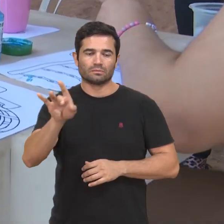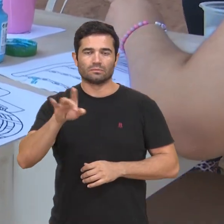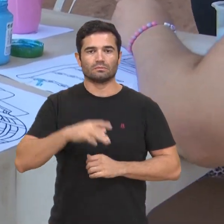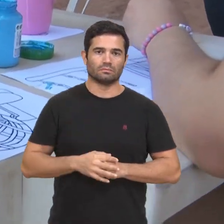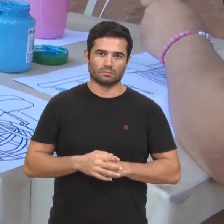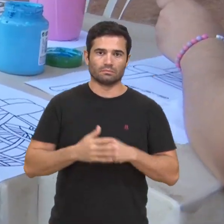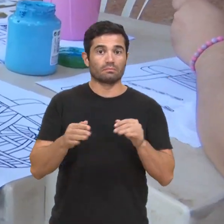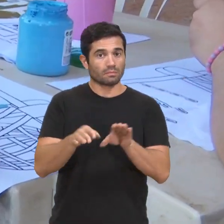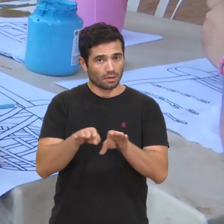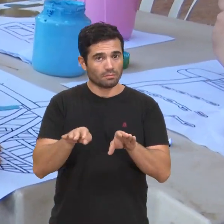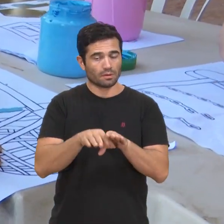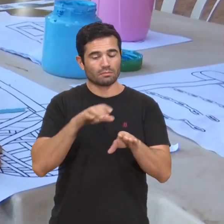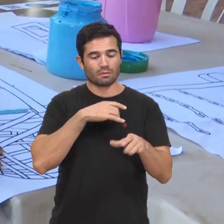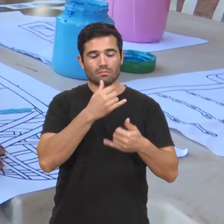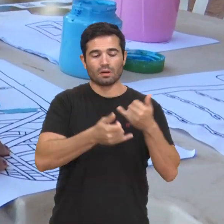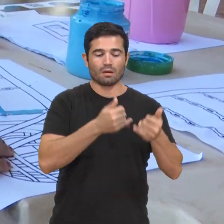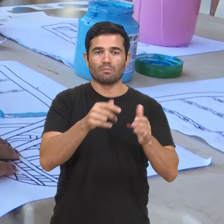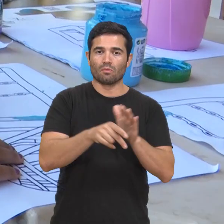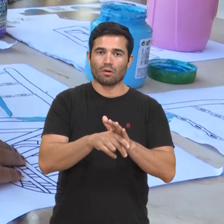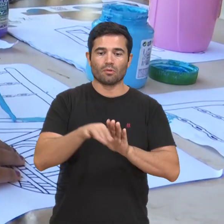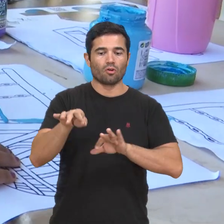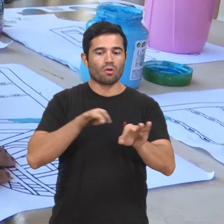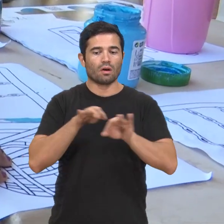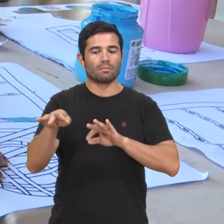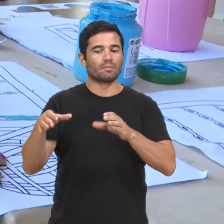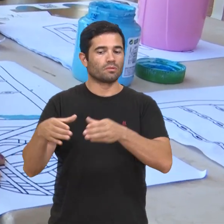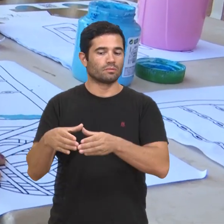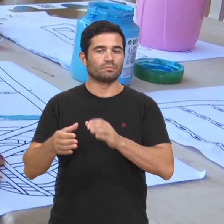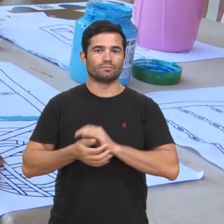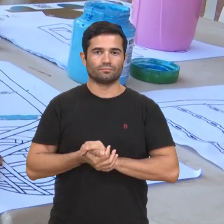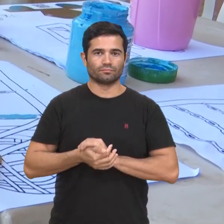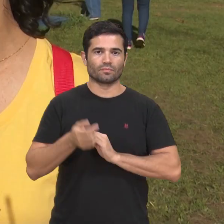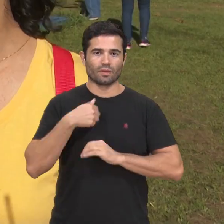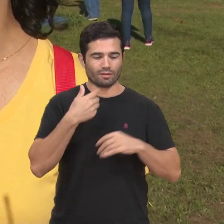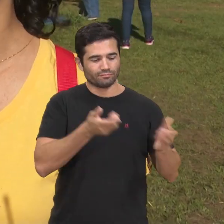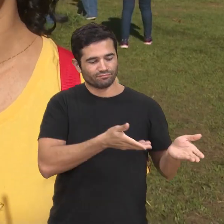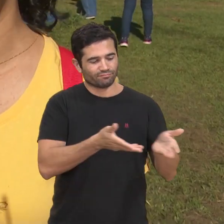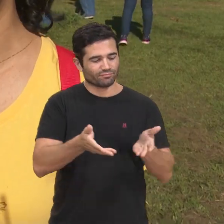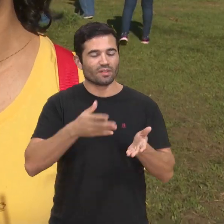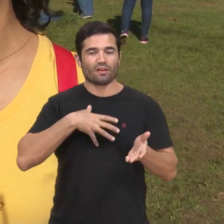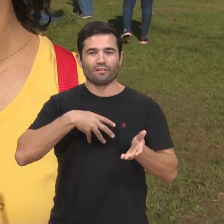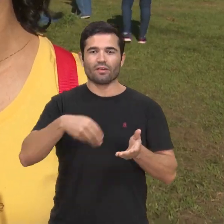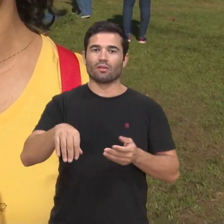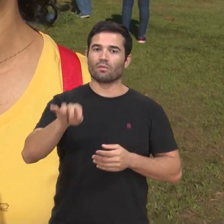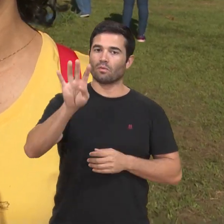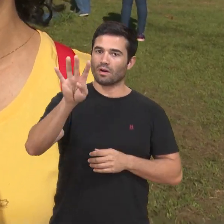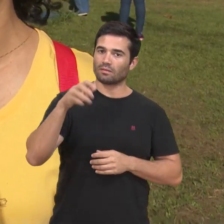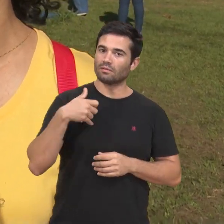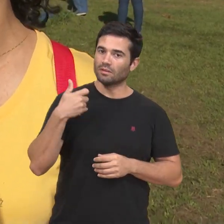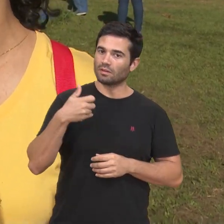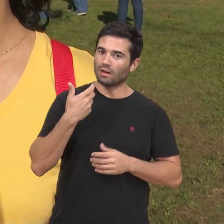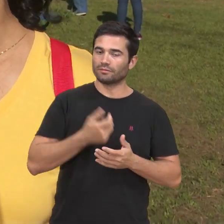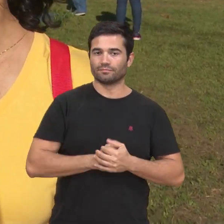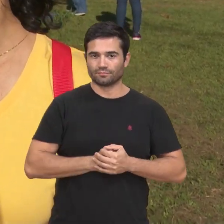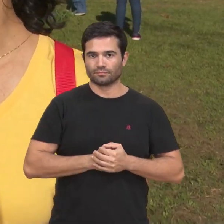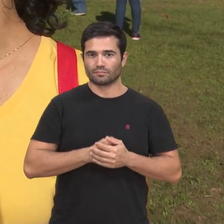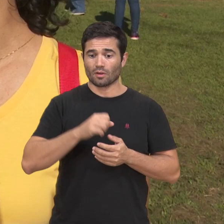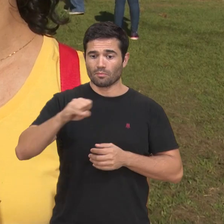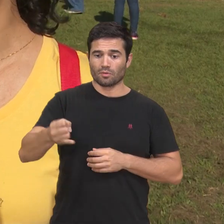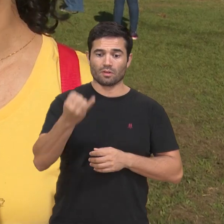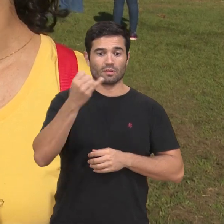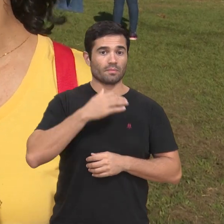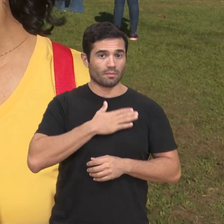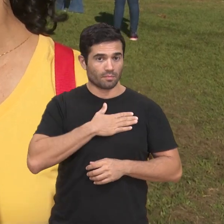Além disso, há atividades recreativas preparadas pela equipe. Eu trouxe meu filho de 4 anos e é